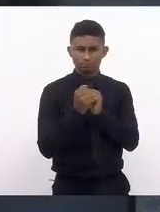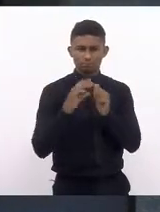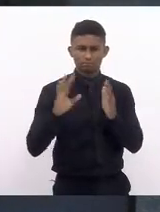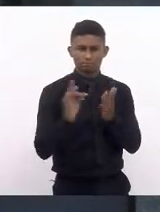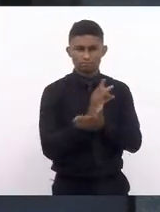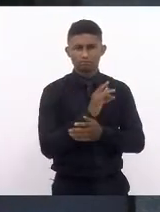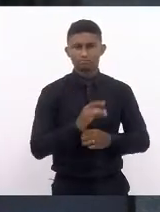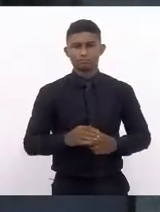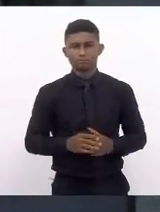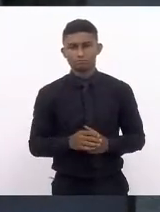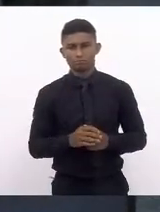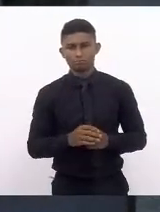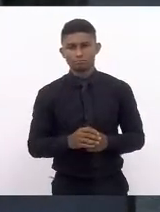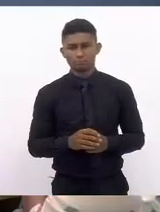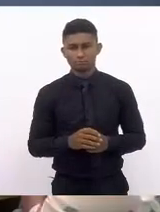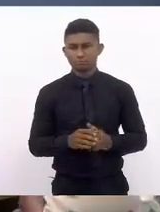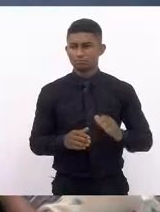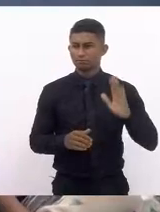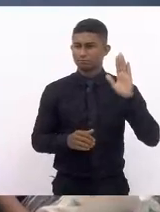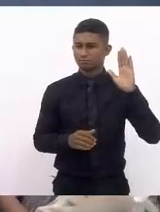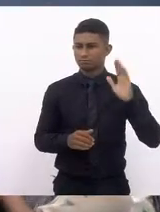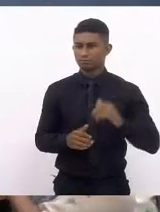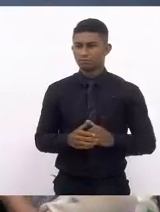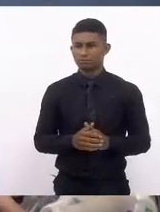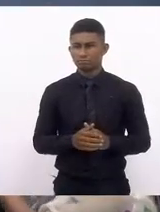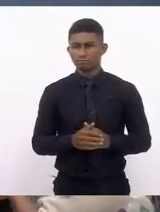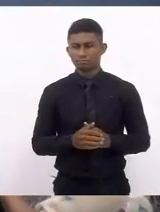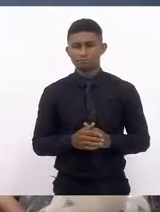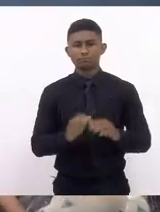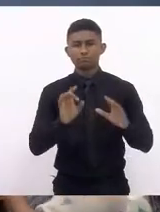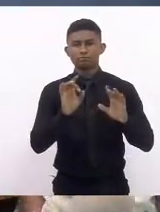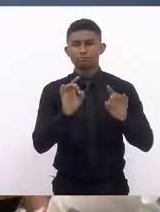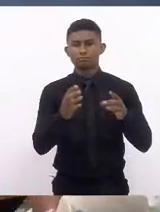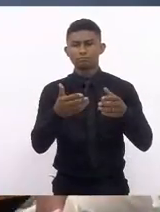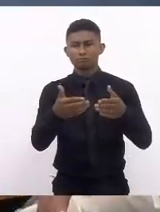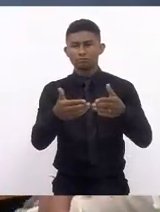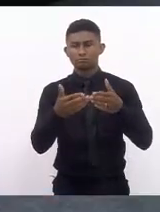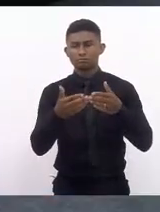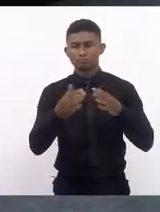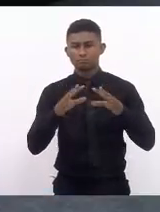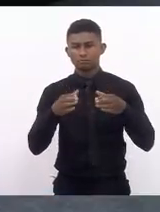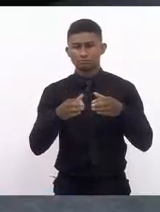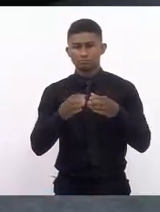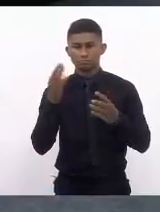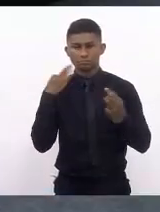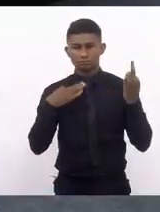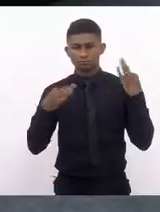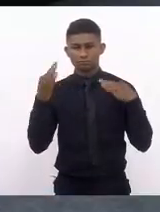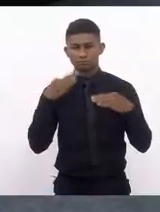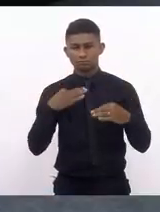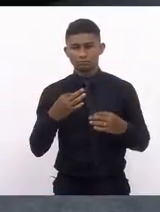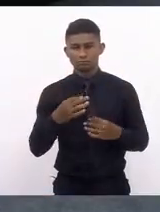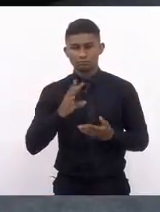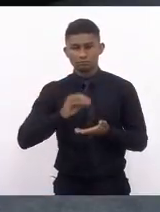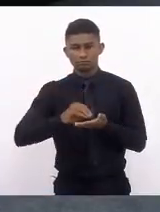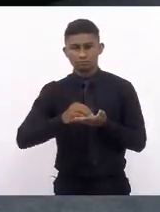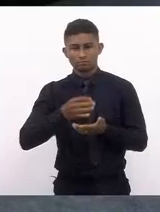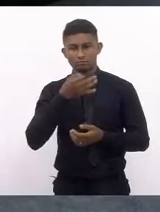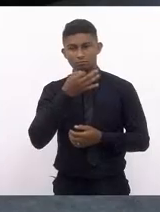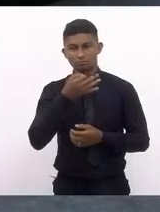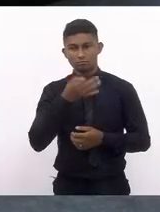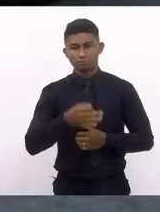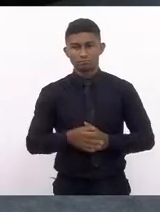o desejar ok Presidente uma questão de ordem eu só queria solicitar que a comissão de turismo desce o parecer para ficar